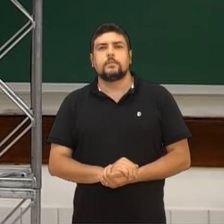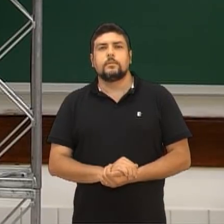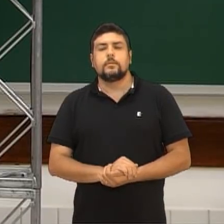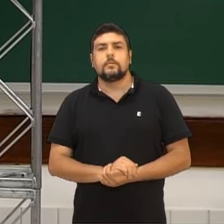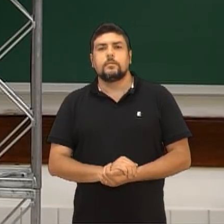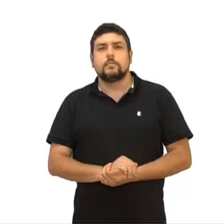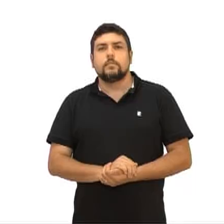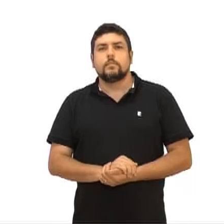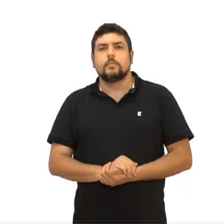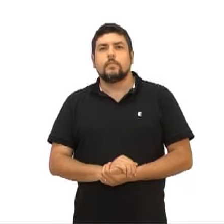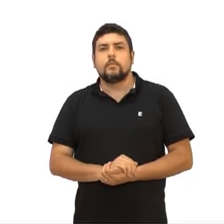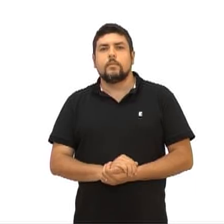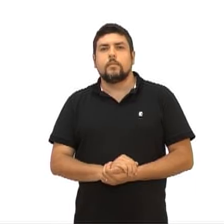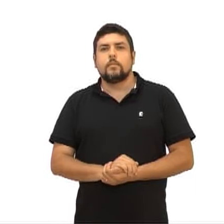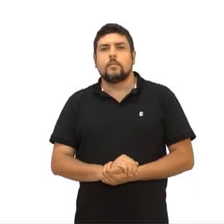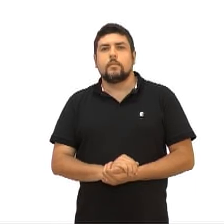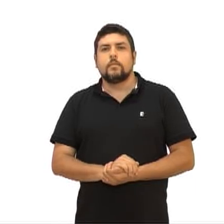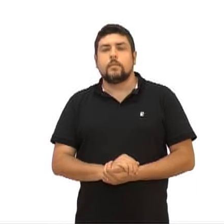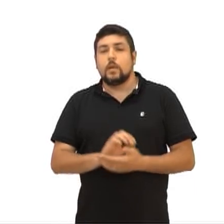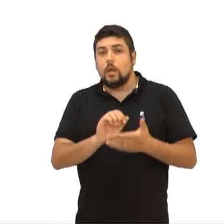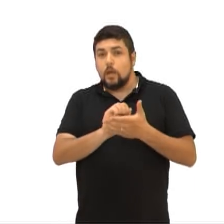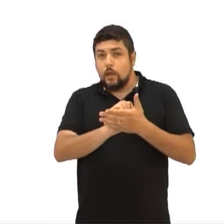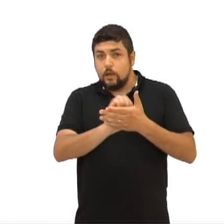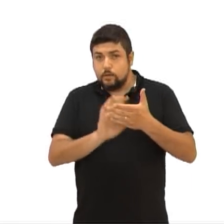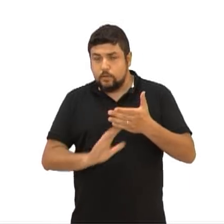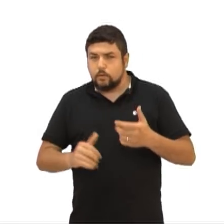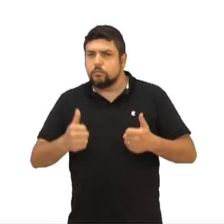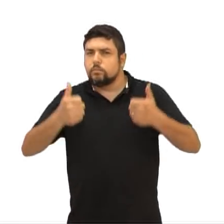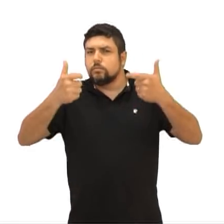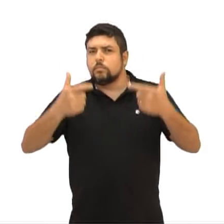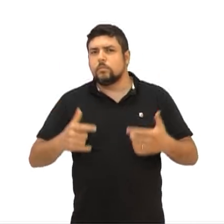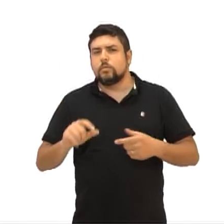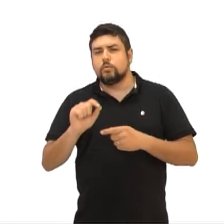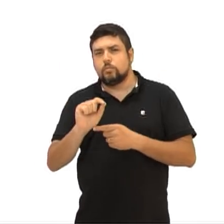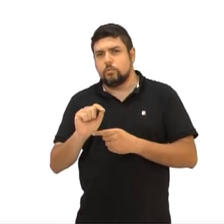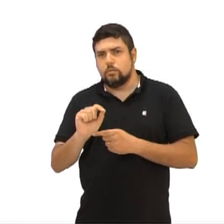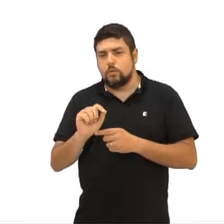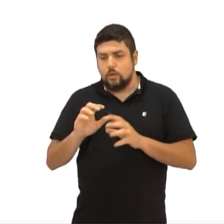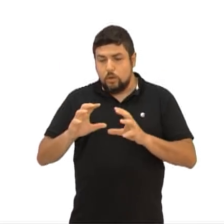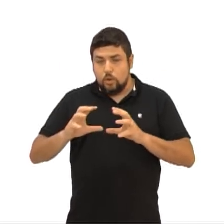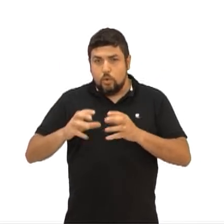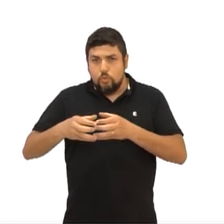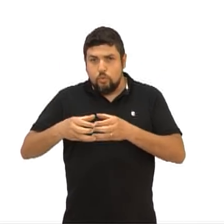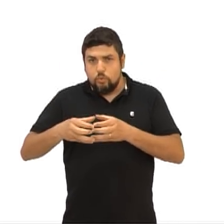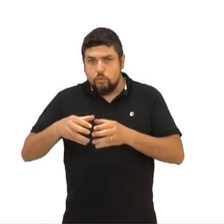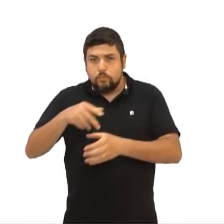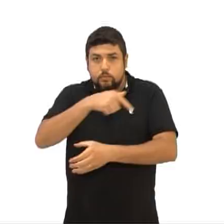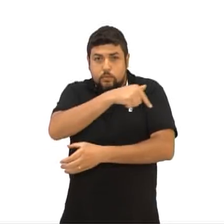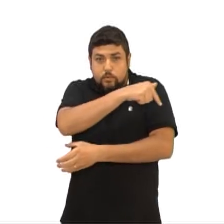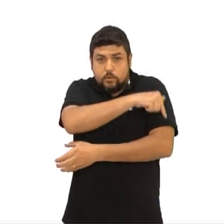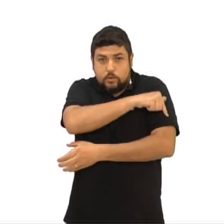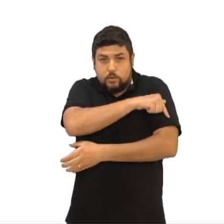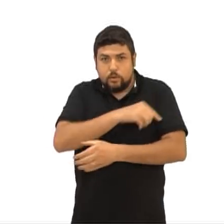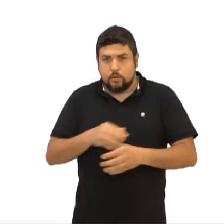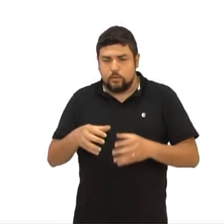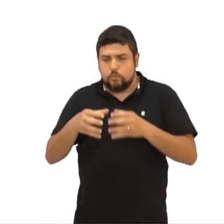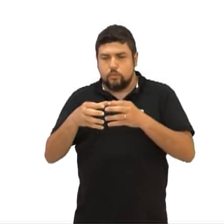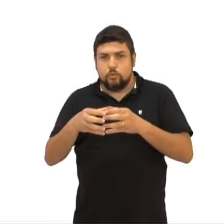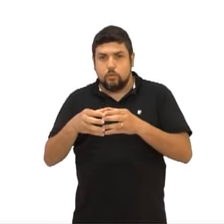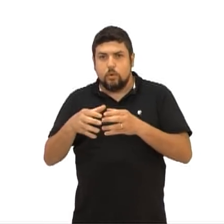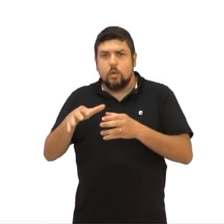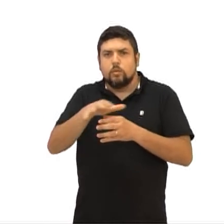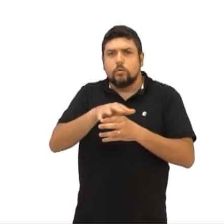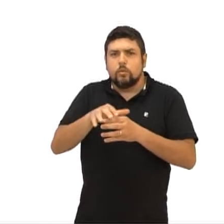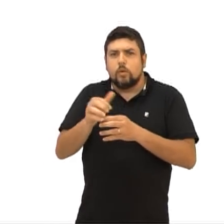a pergunta é, uma turma do 7º ano, 2 em cada 10 alunos obtiveram